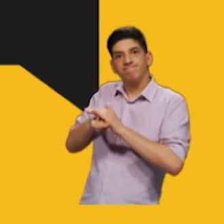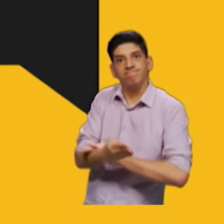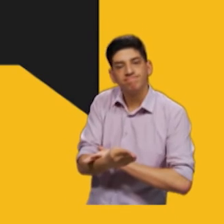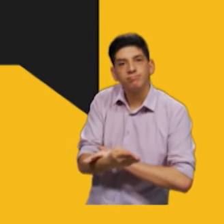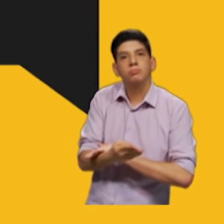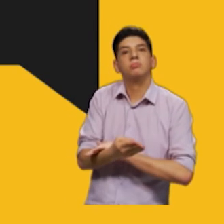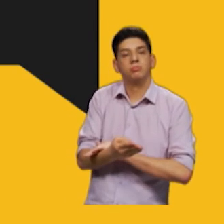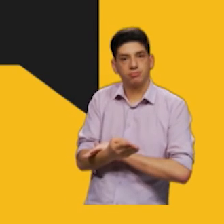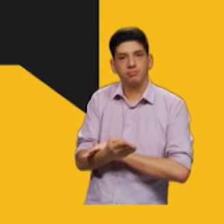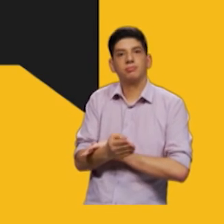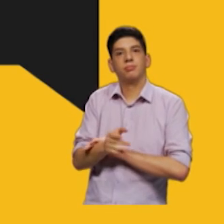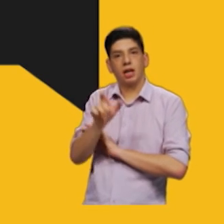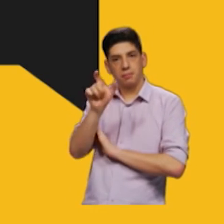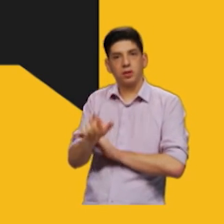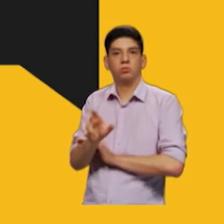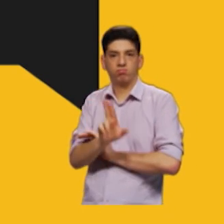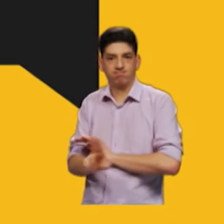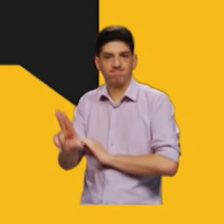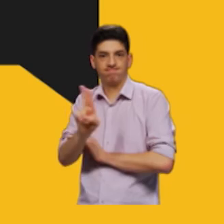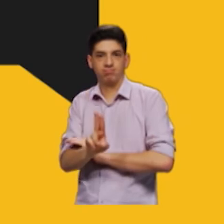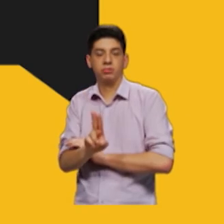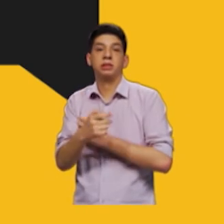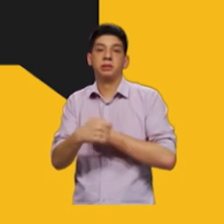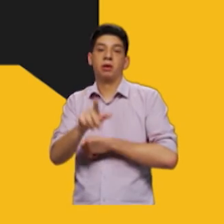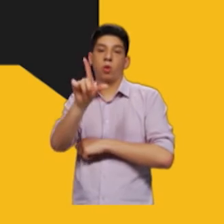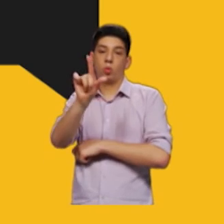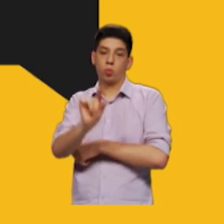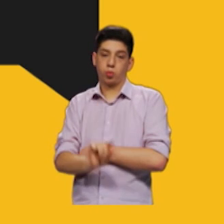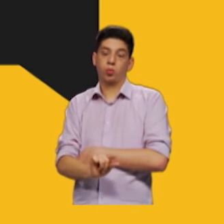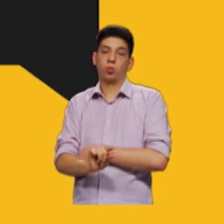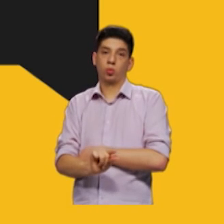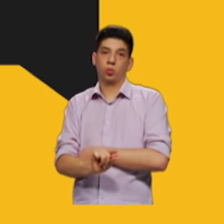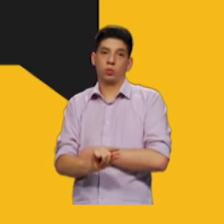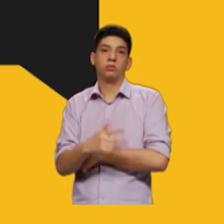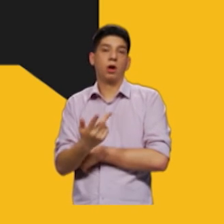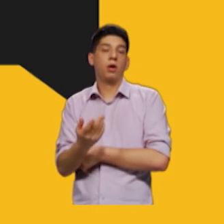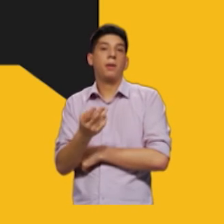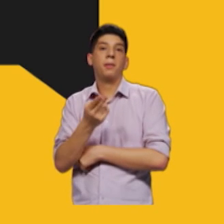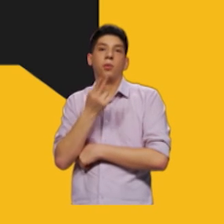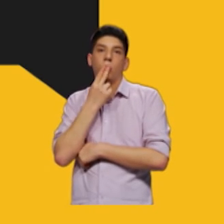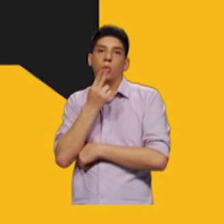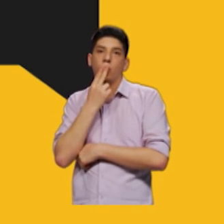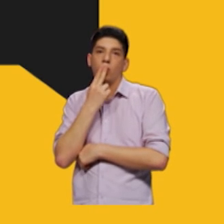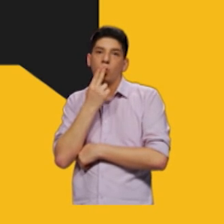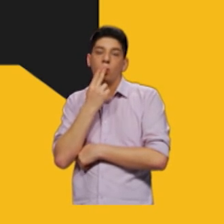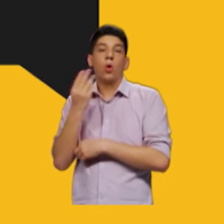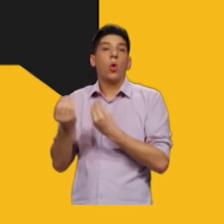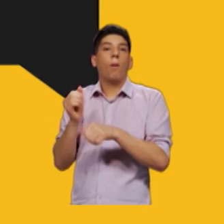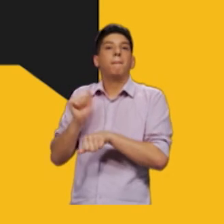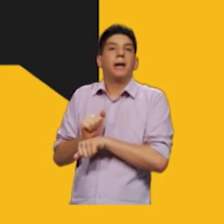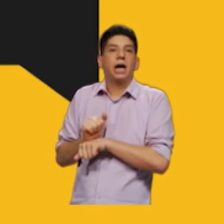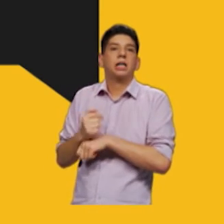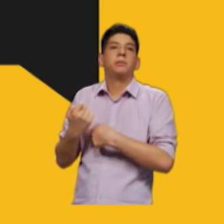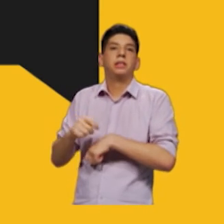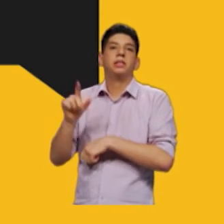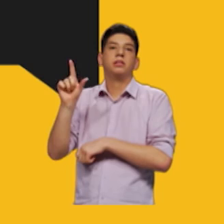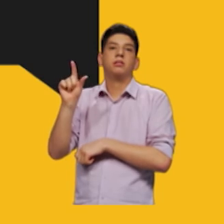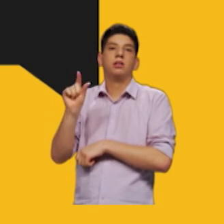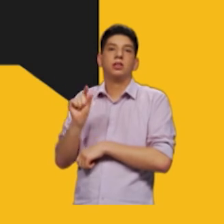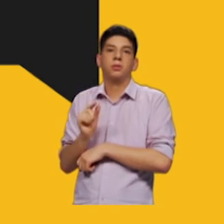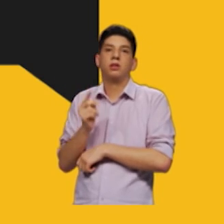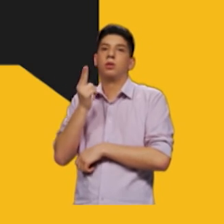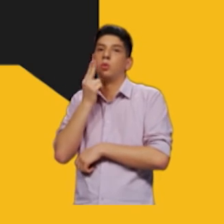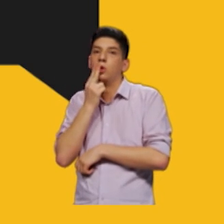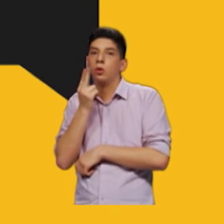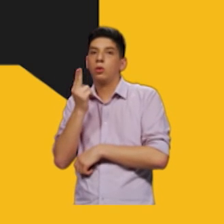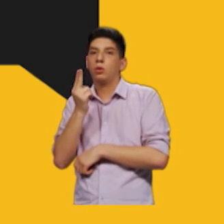e é necessário diminuir quem fuma, ir diminuindo aos poucos, porque pelo que eu já ouvi falar, não é fácil parar de